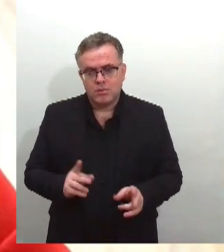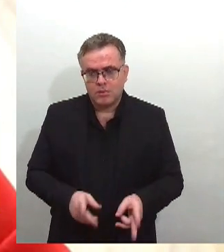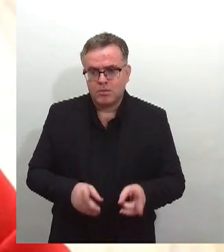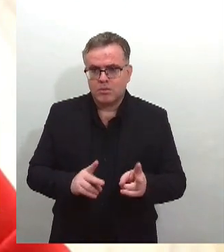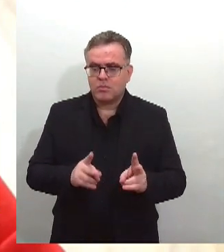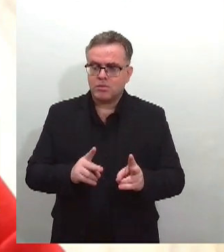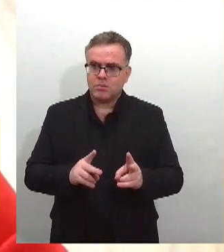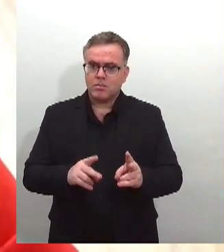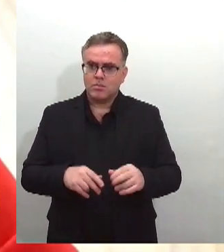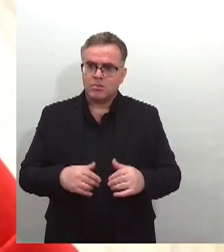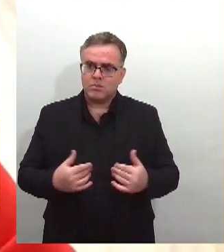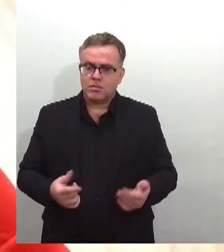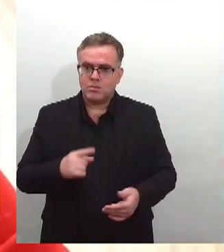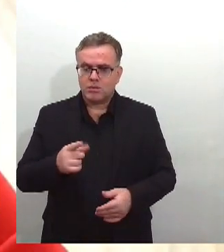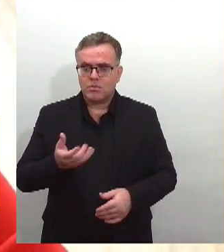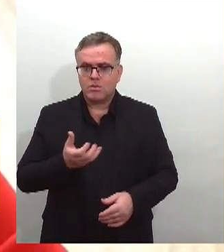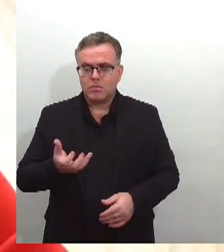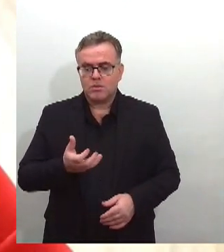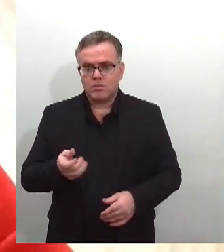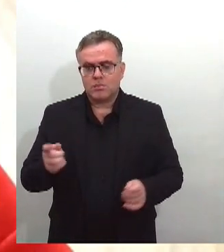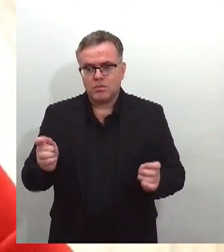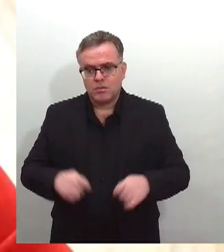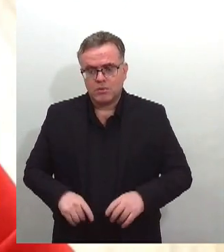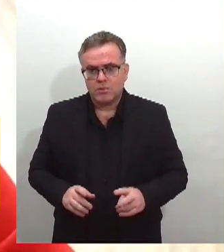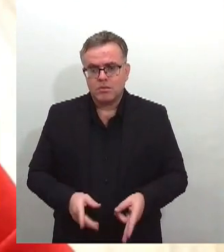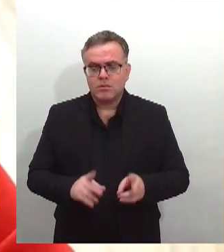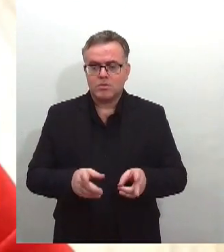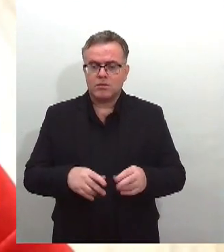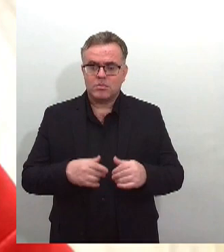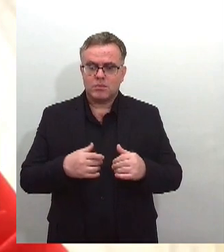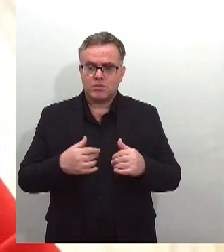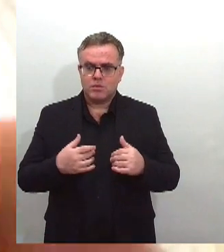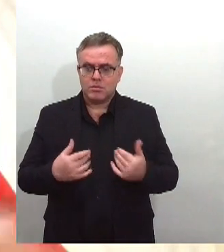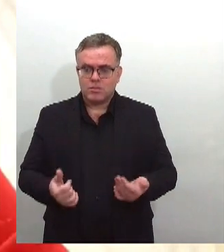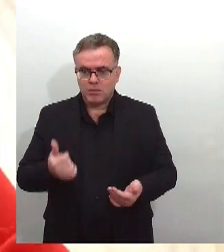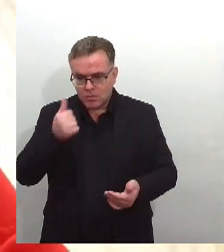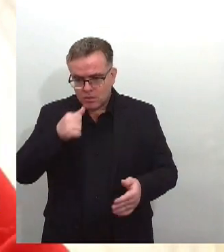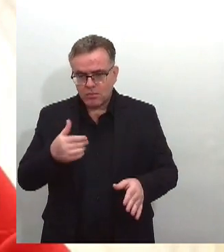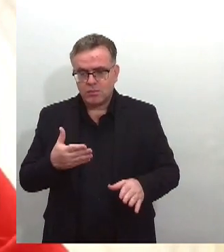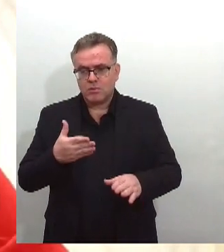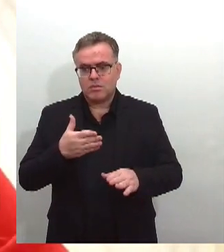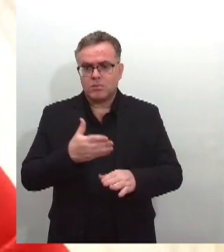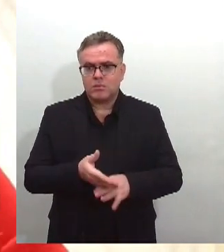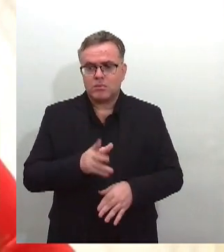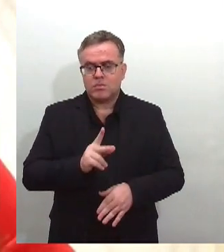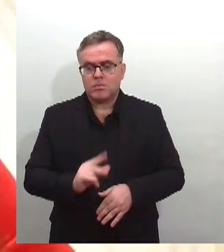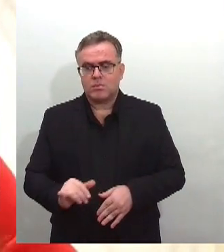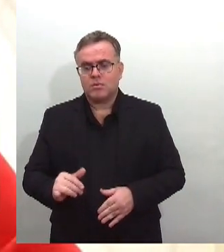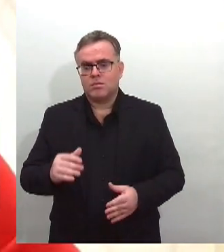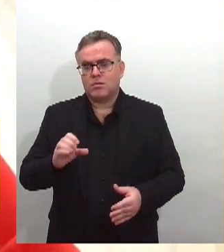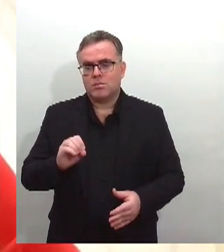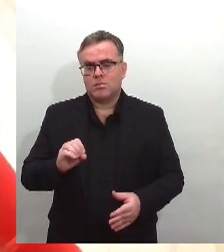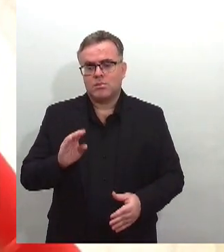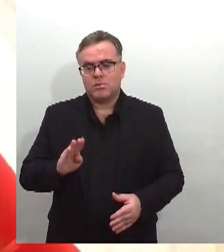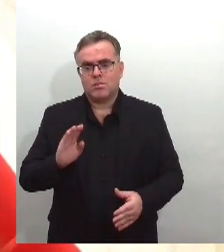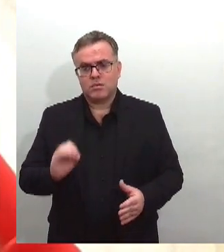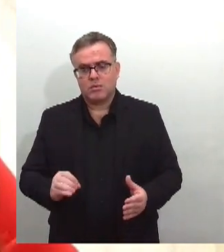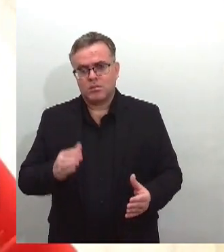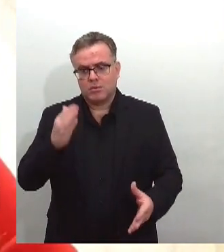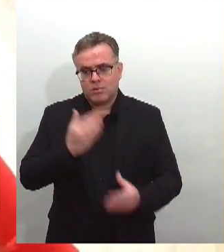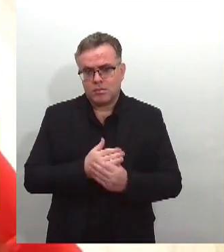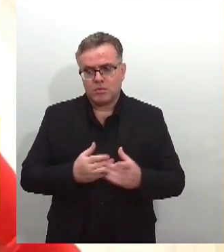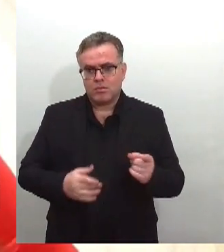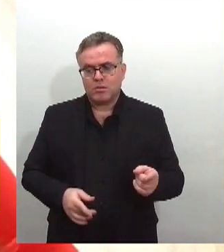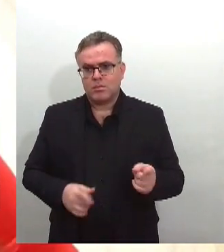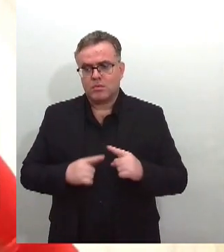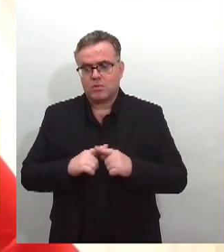deseja. Deixando bem claro que não é porque a mulher vai ao CRAM que vai se ter um BO, uma denúncia, nada disso.